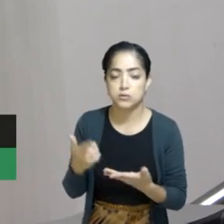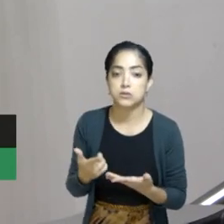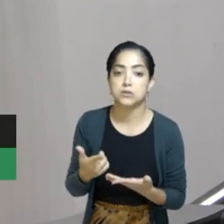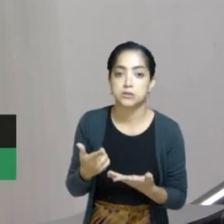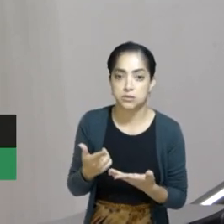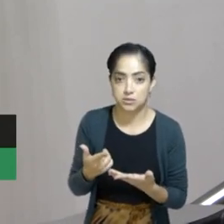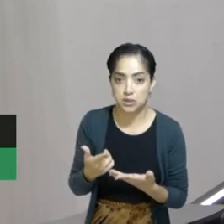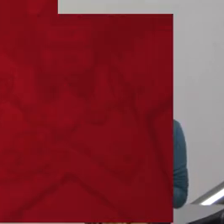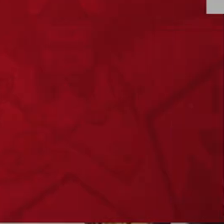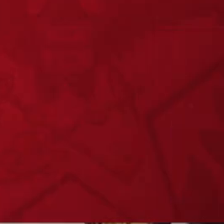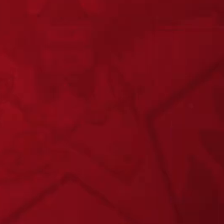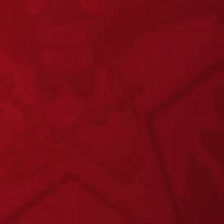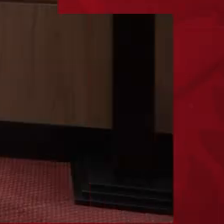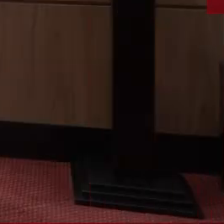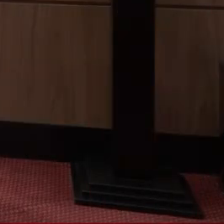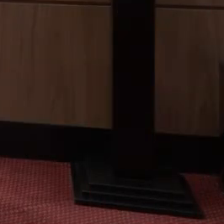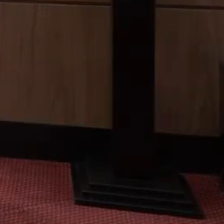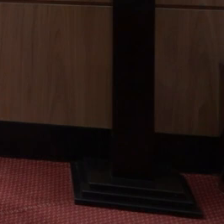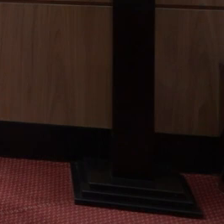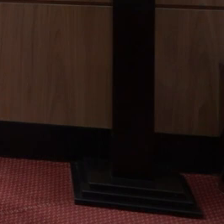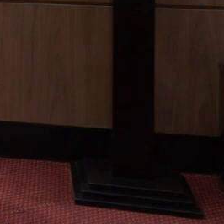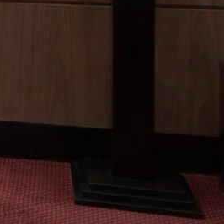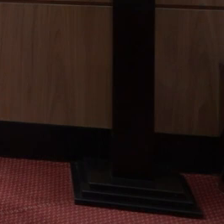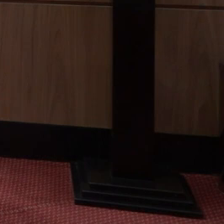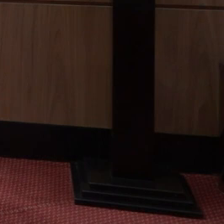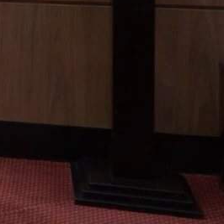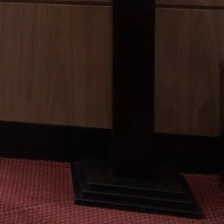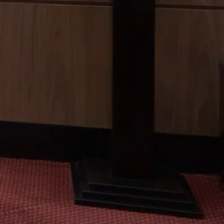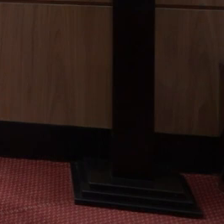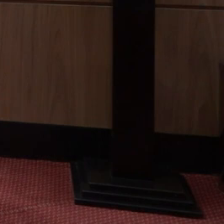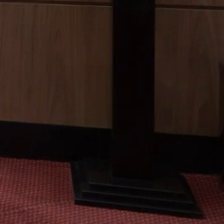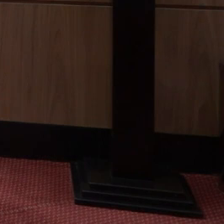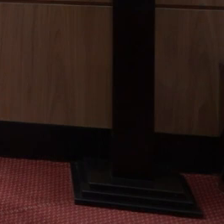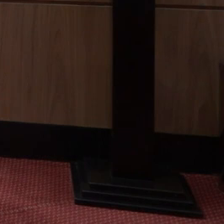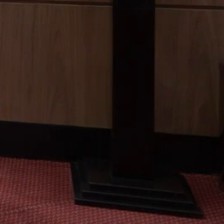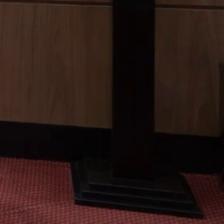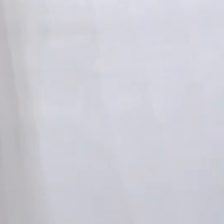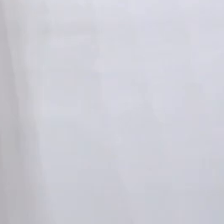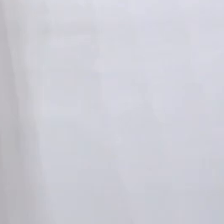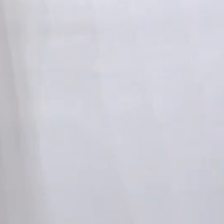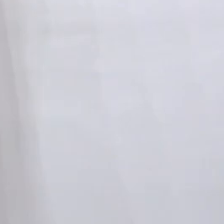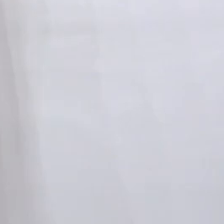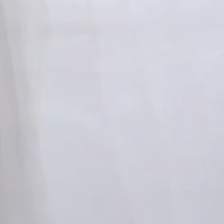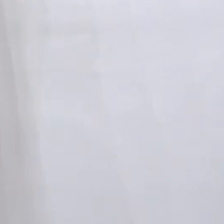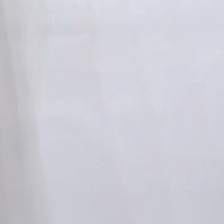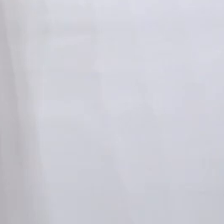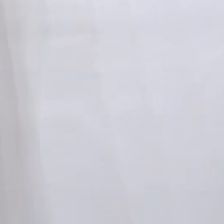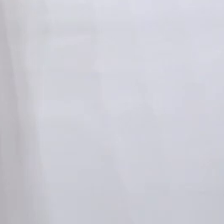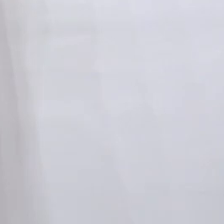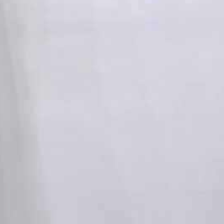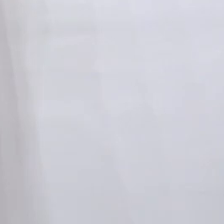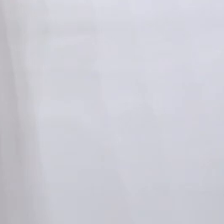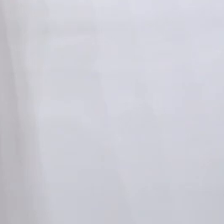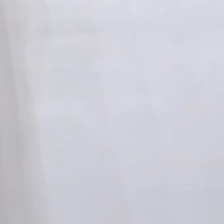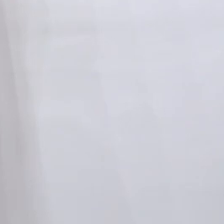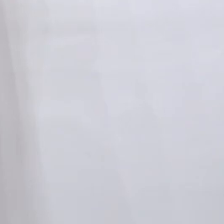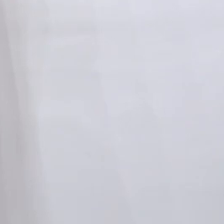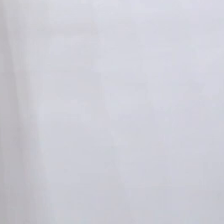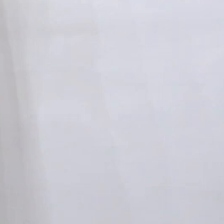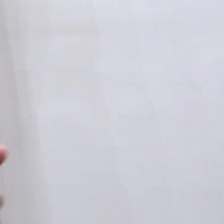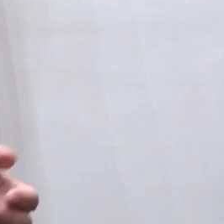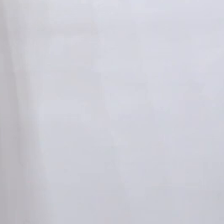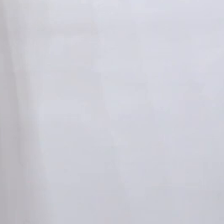patrimoniais e pessoais a inovação tecnológica em Santa Catarina foi o tema da fala do deputado Jair Mioto